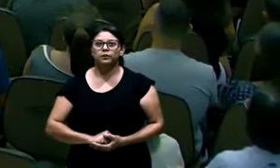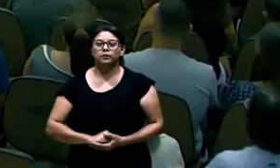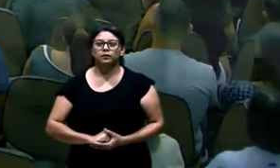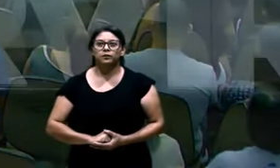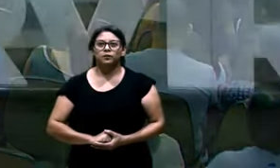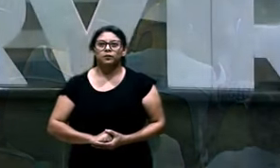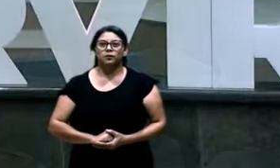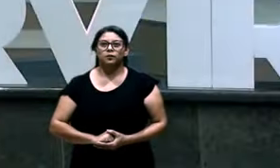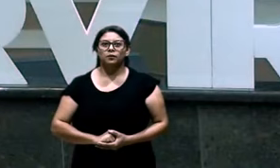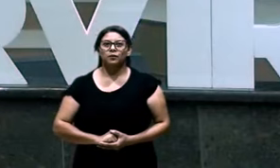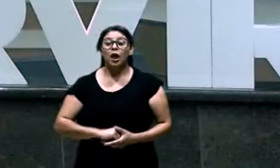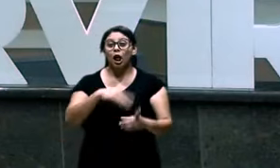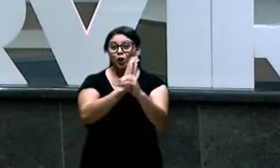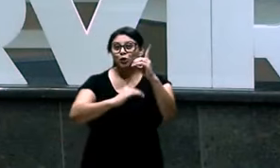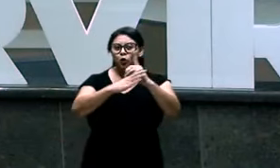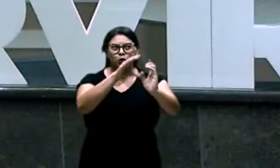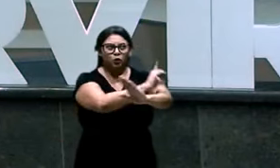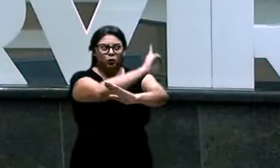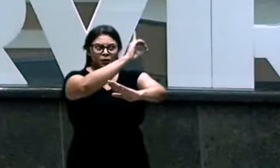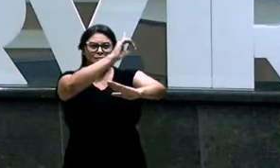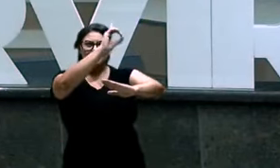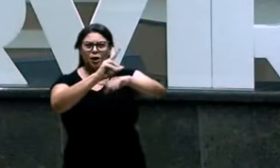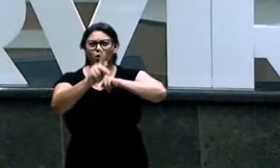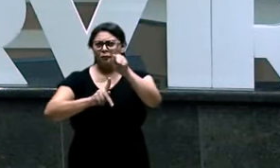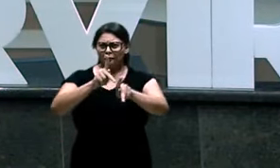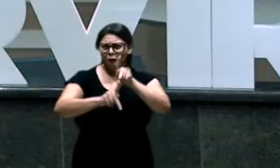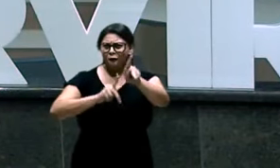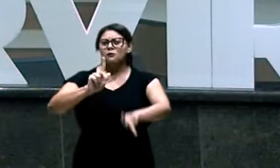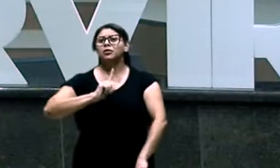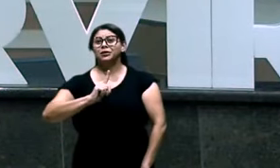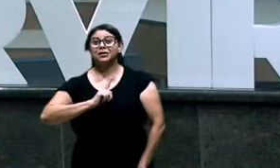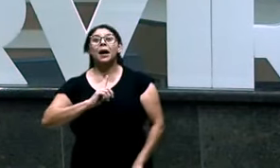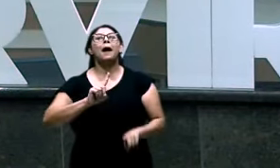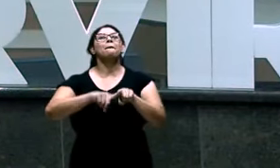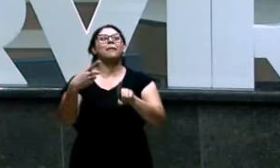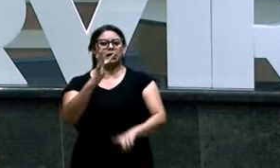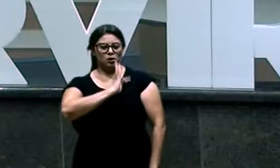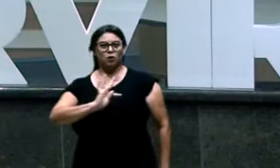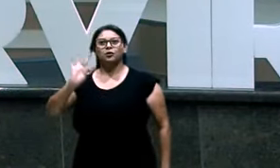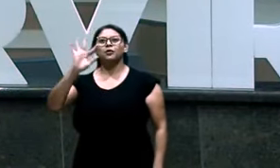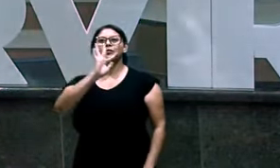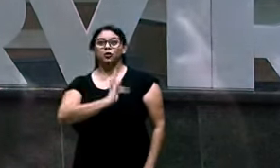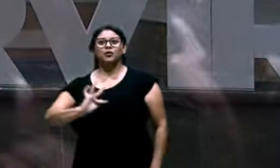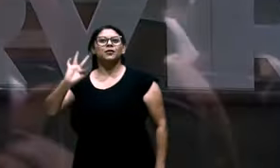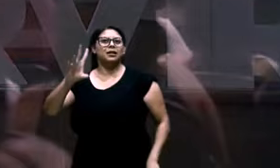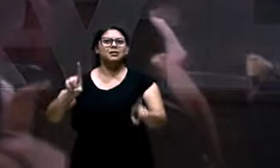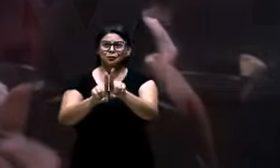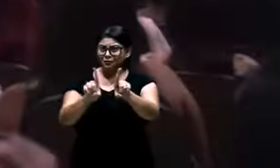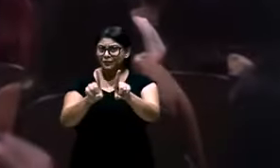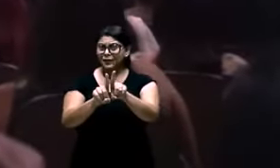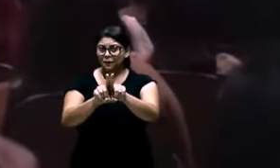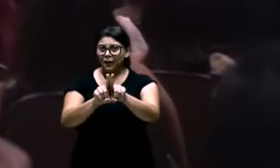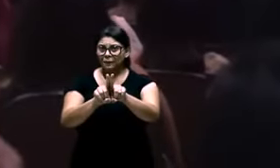No culto tinha o povo, tinha, mas também tinha os fariseus. E os fariseus esperaram